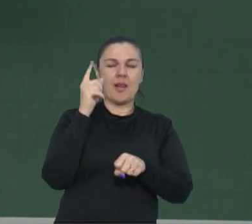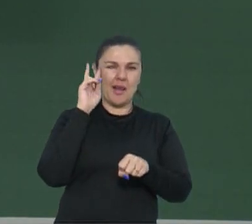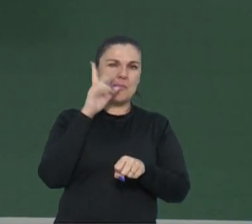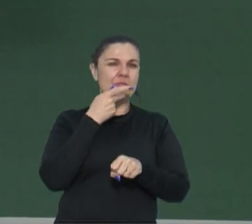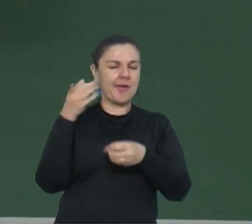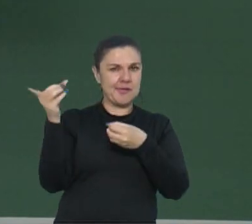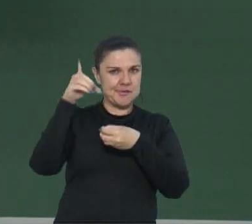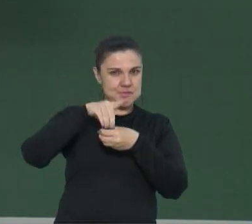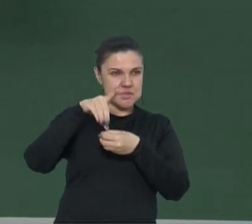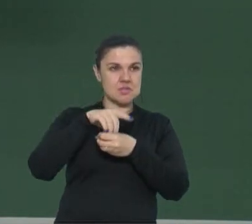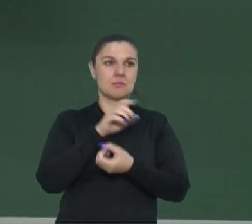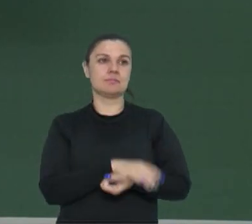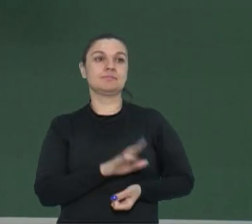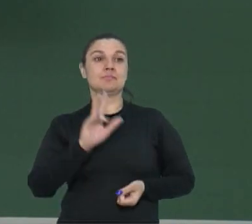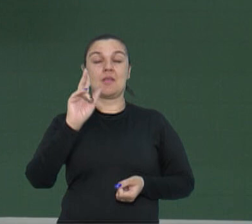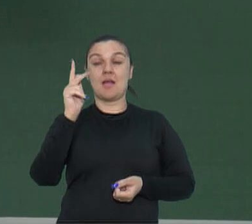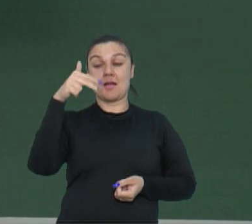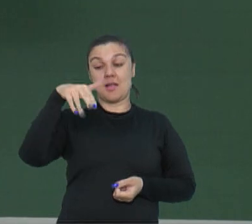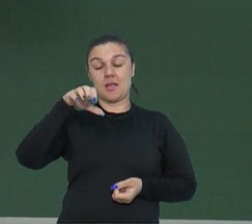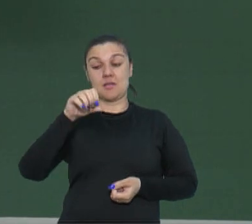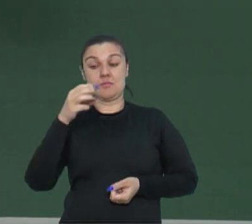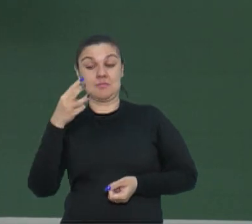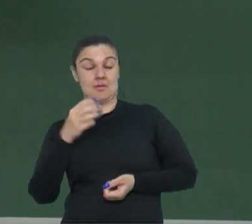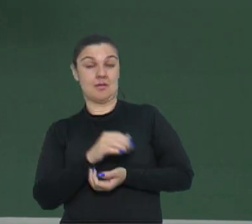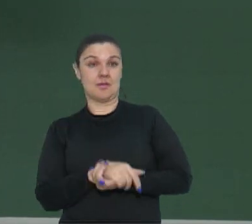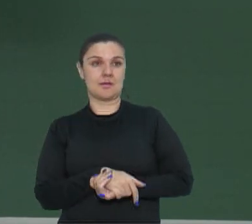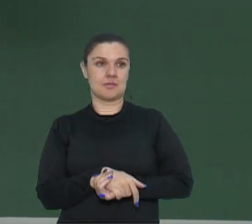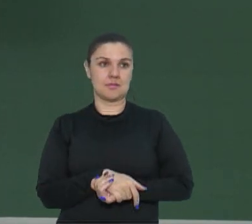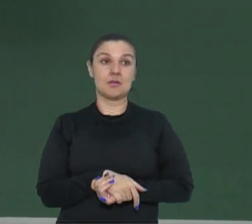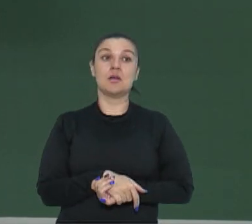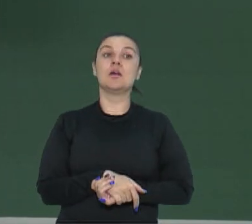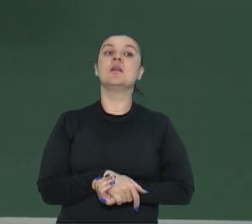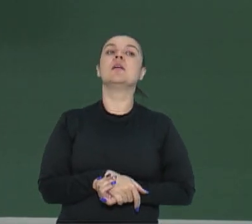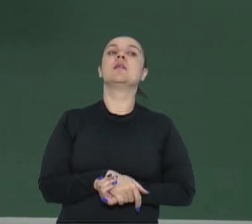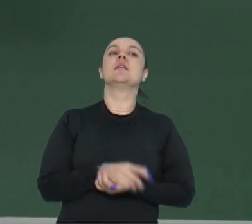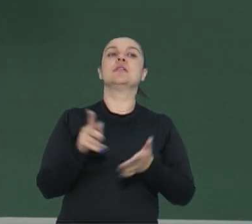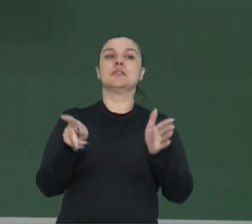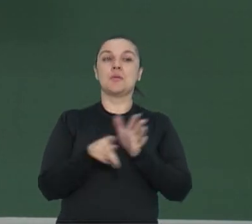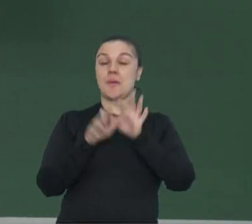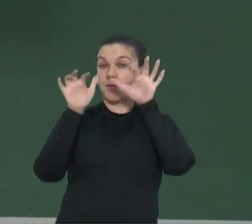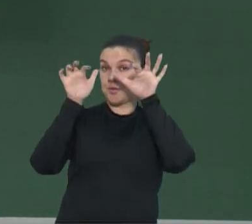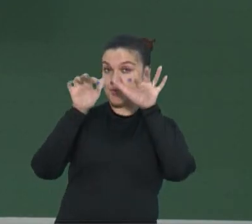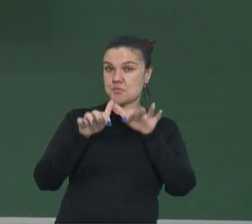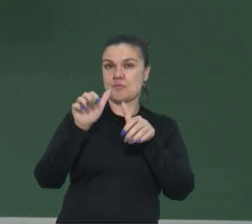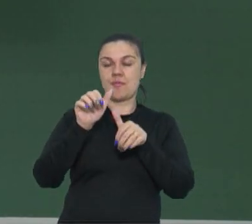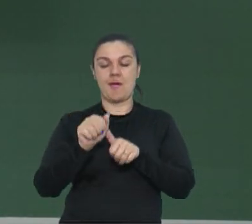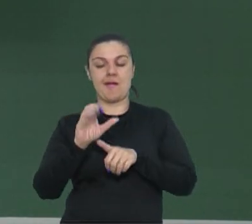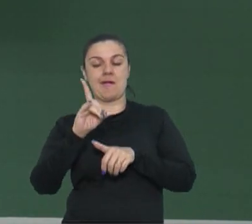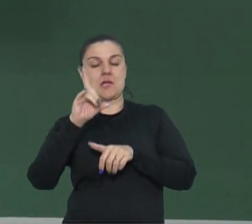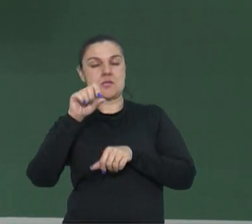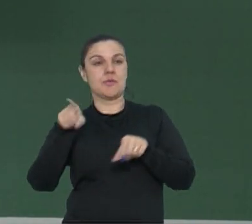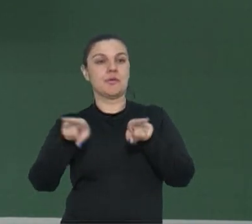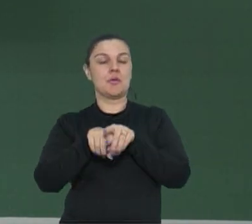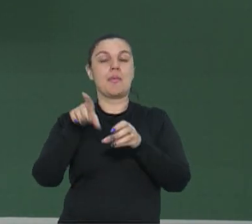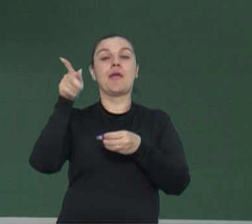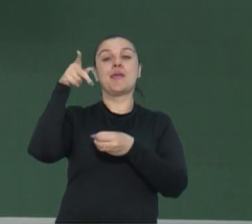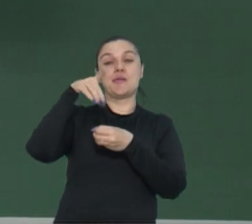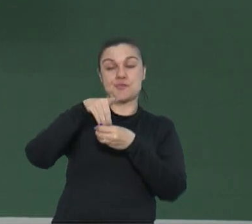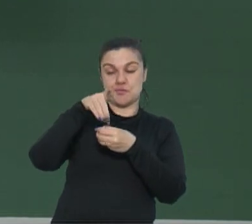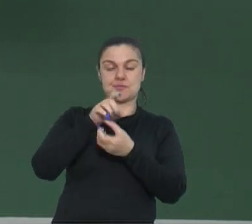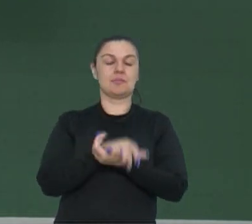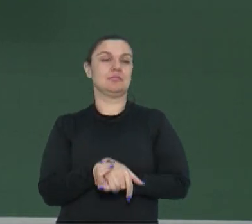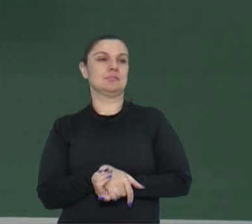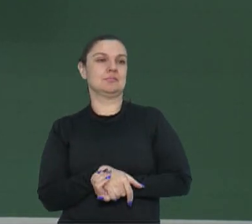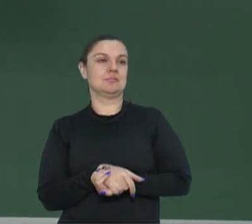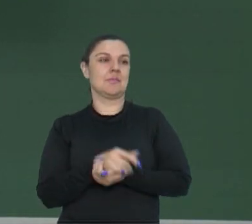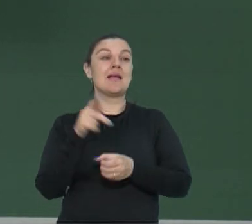diesel. HNO3, ele vem o quê? Também na chuva ácida, principalmente da queima de combustíveis como o diesel.